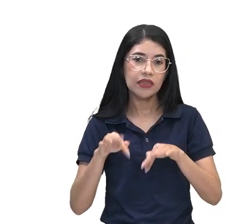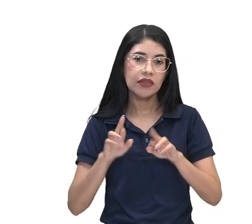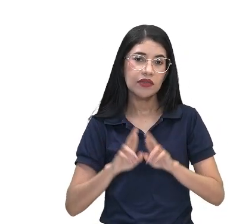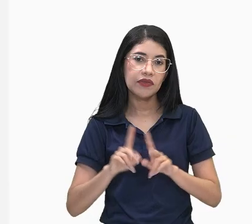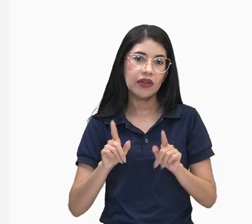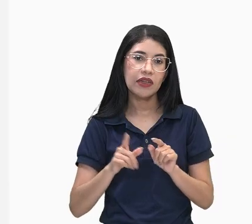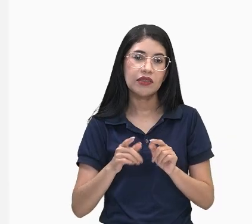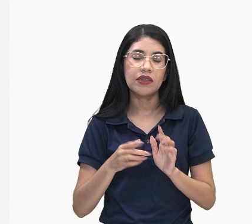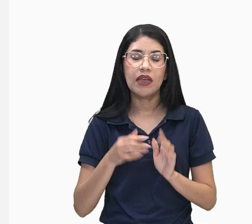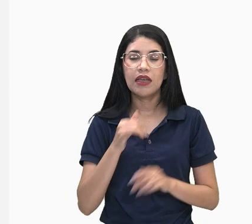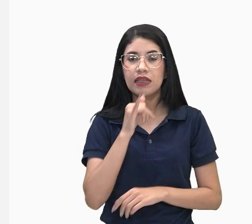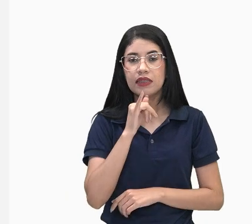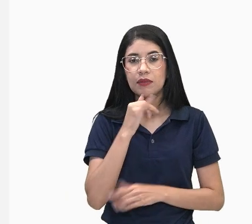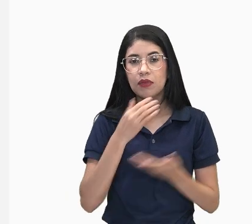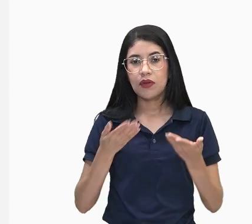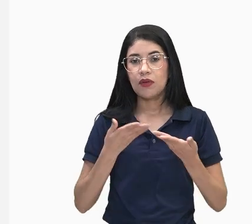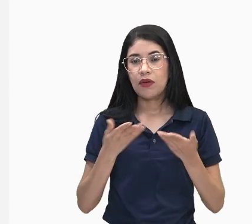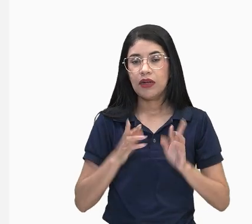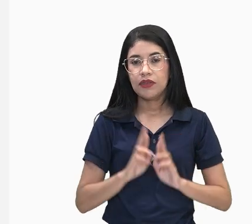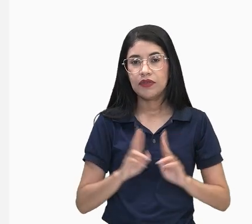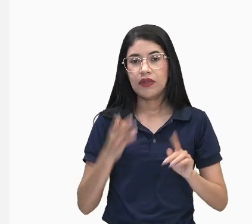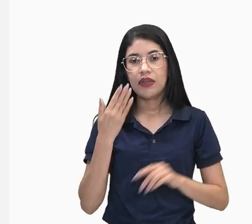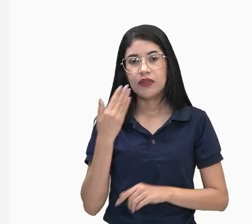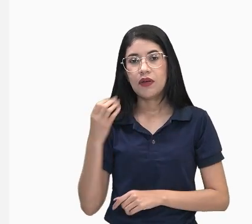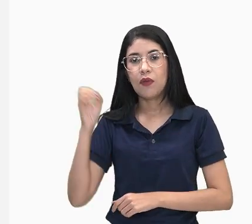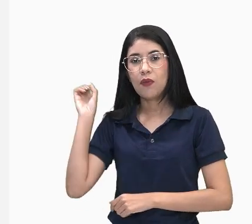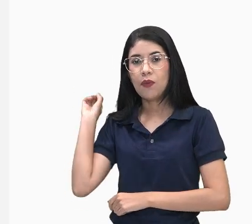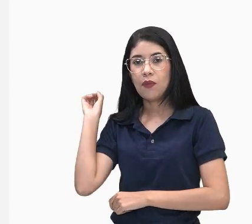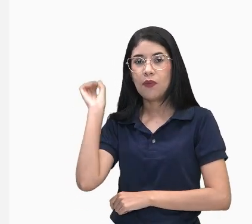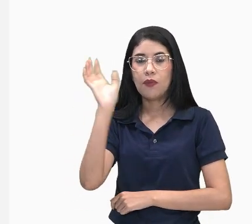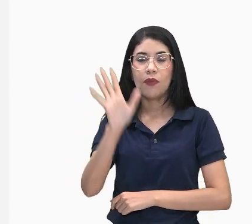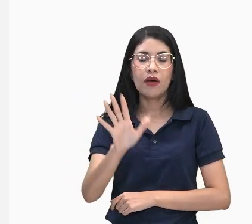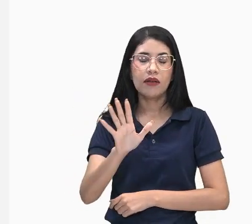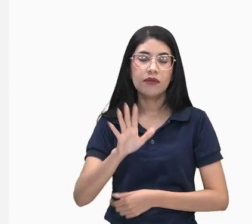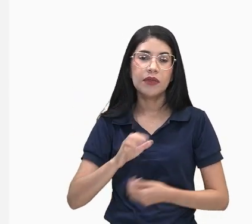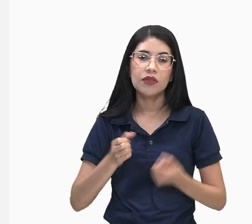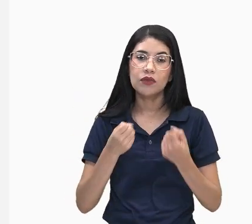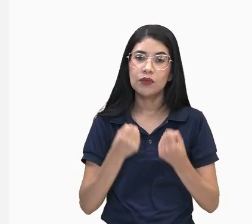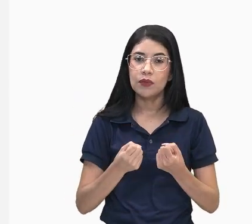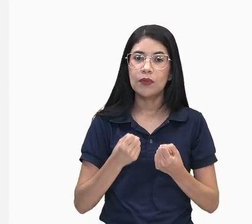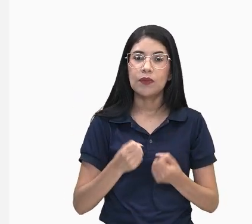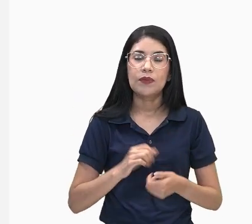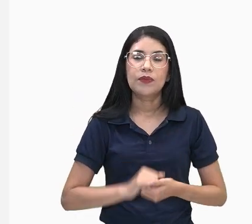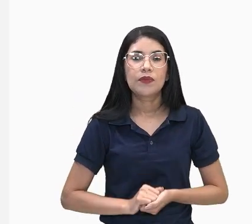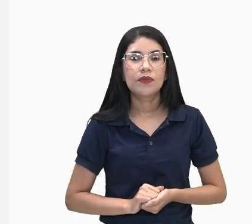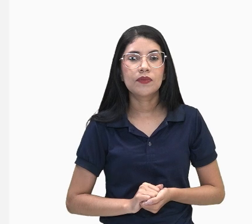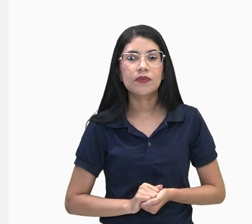que eu apresento para vocês agora, o arremesso de peso.